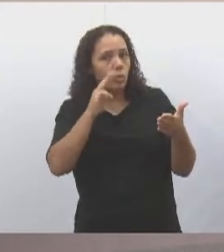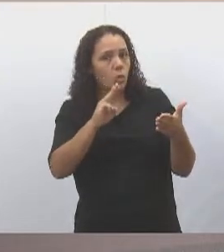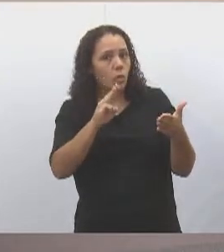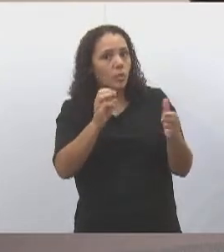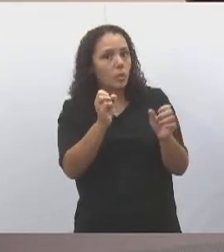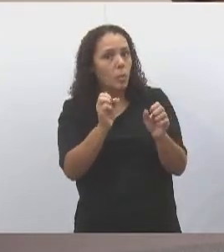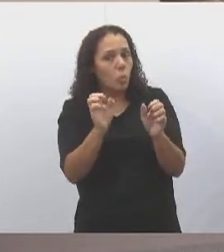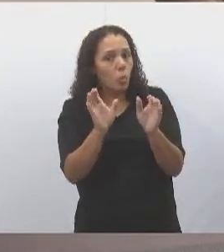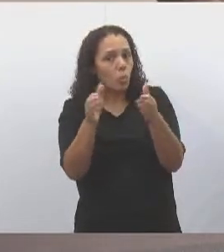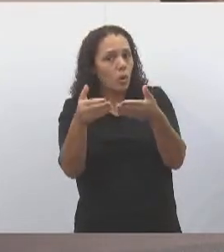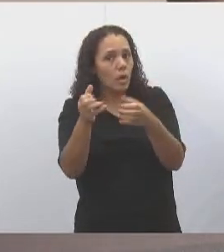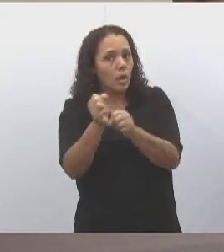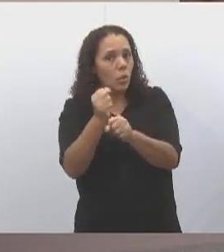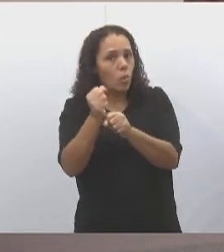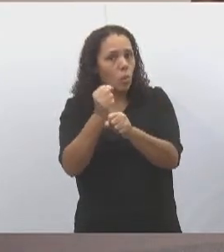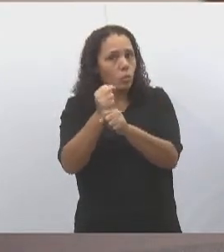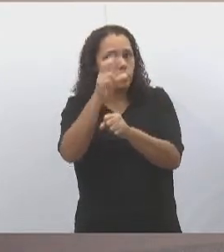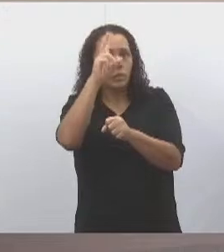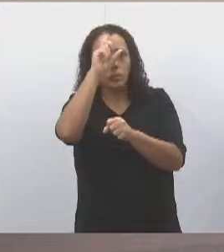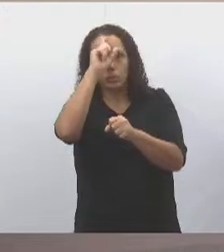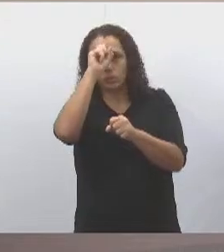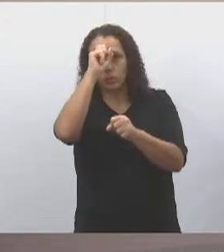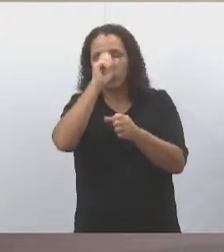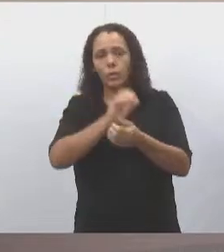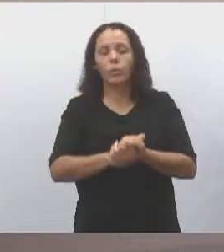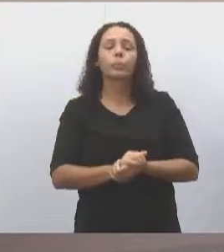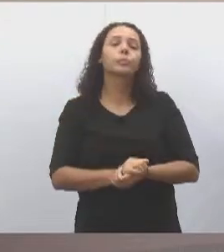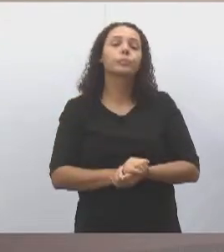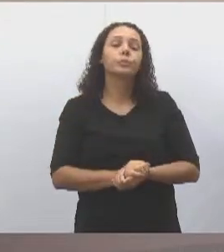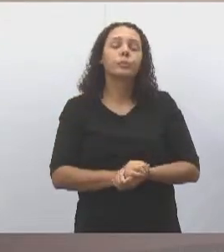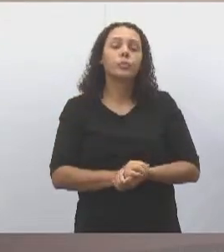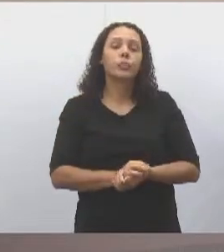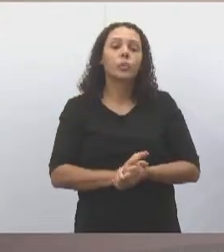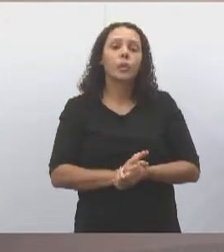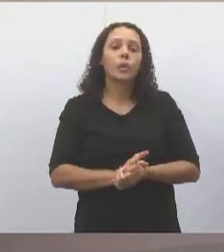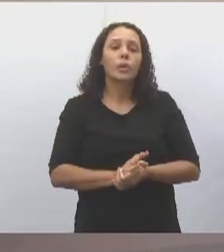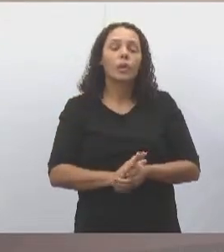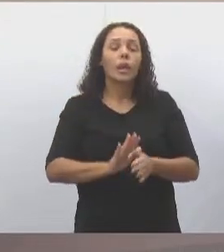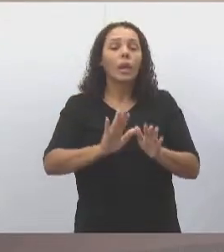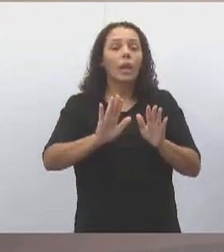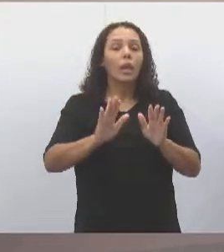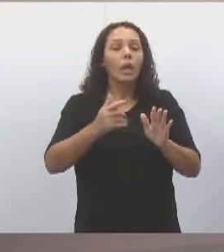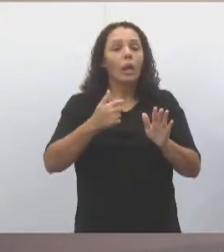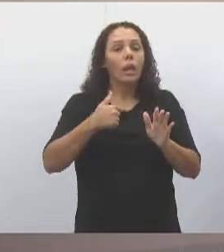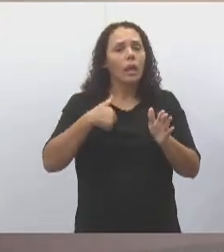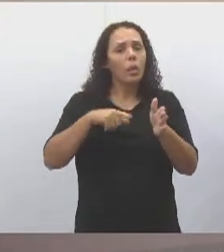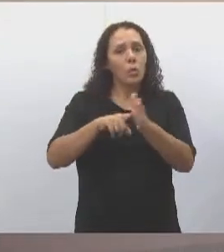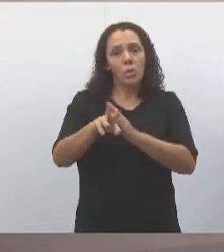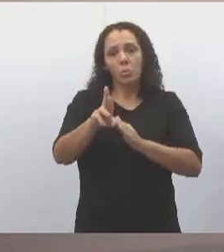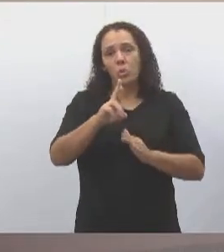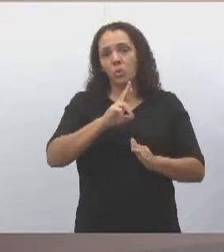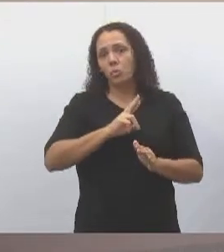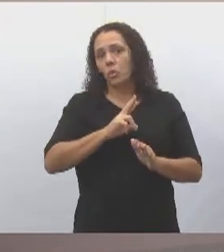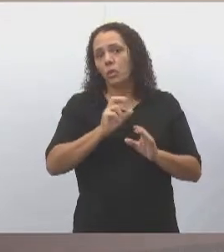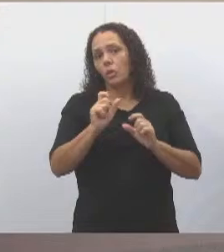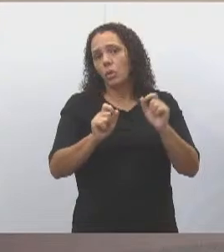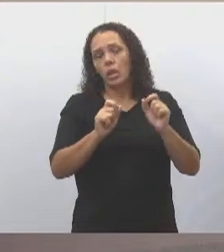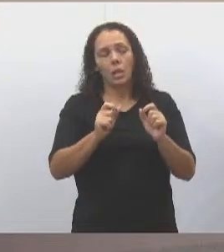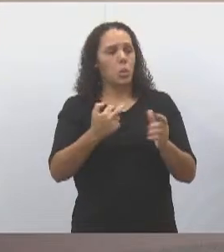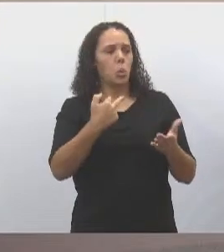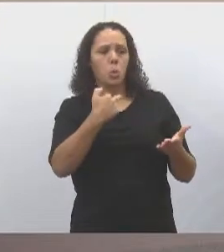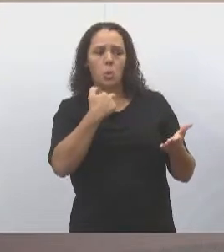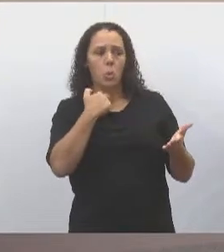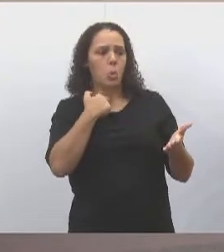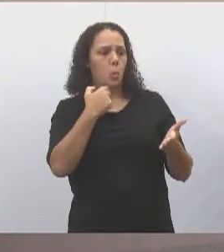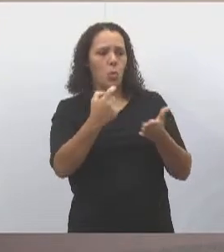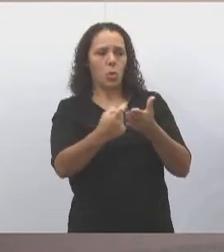pronto-socorro. Então, um exemplo, só corrigindo aqui, porque quem está em casa, eu fiz a pergunta, falou que não deveria estar